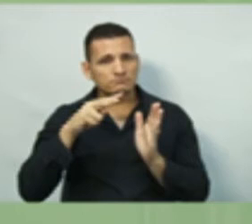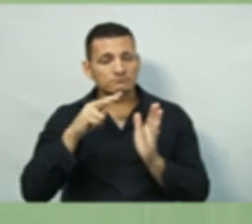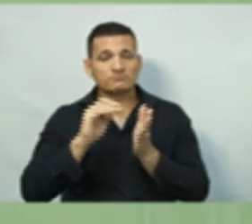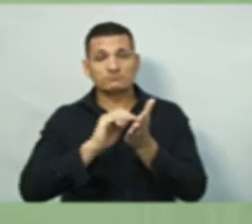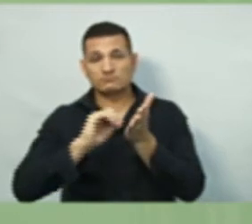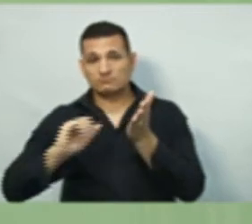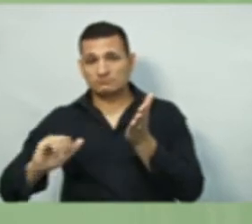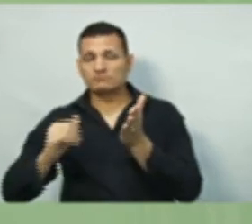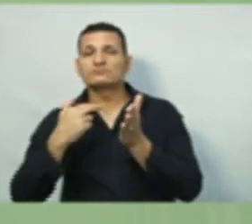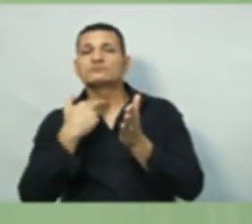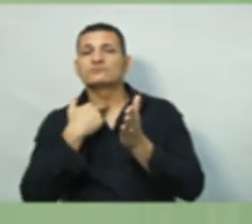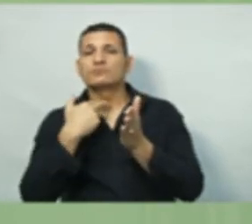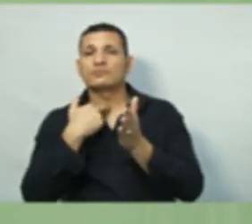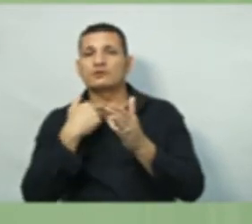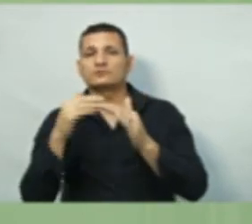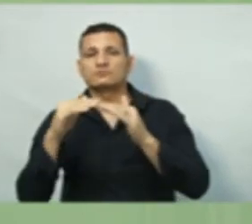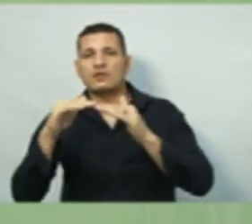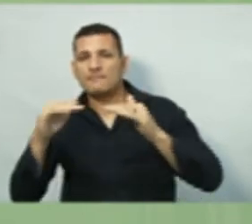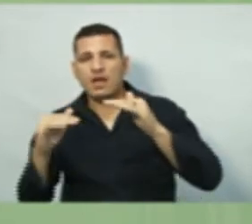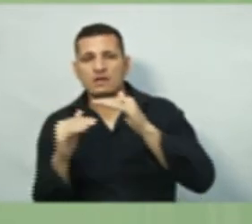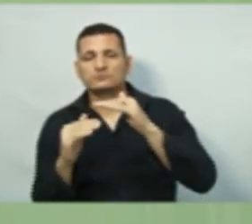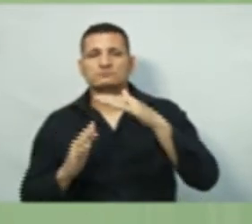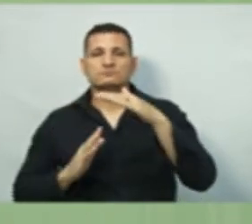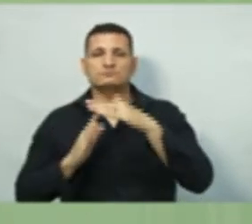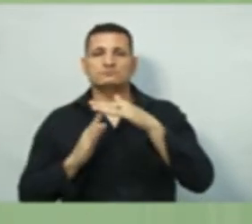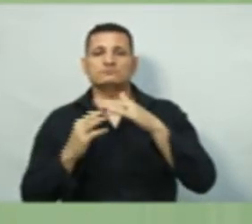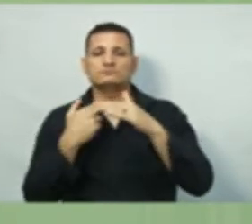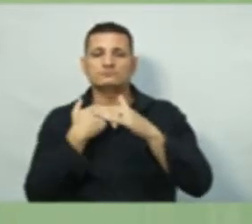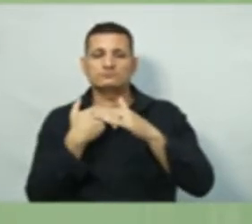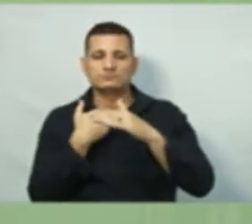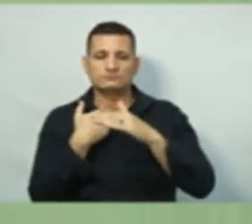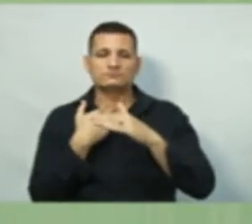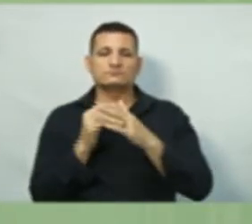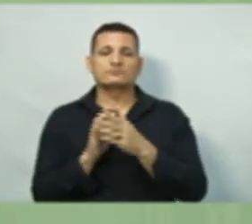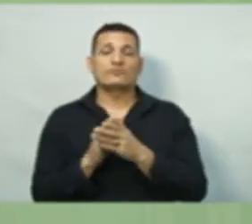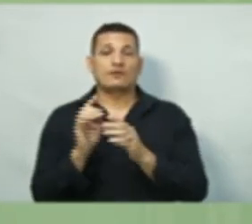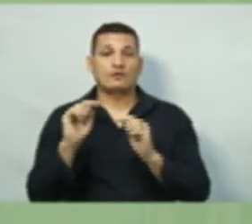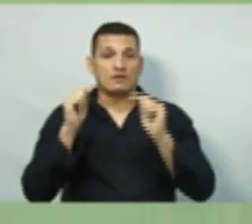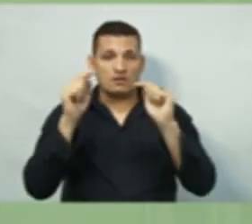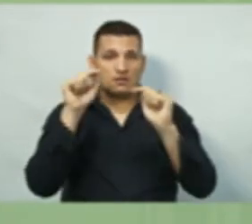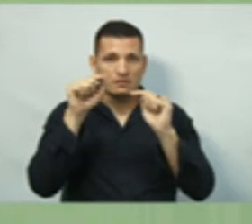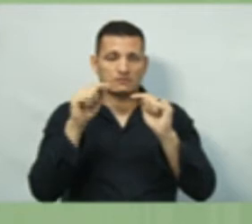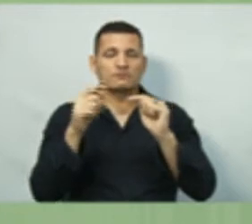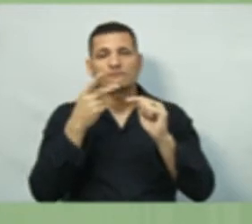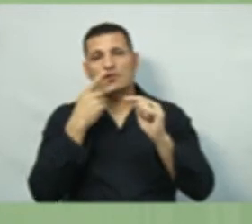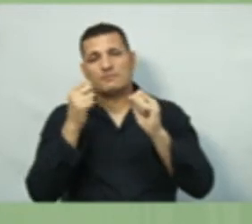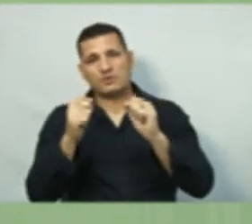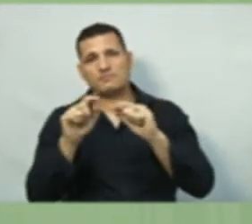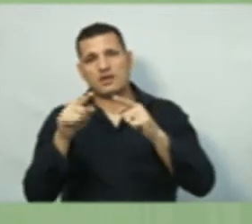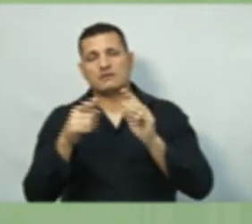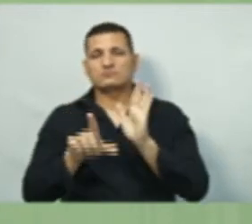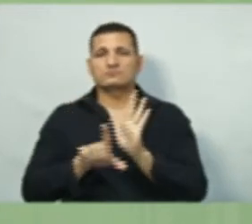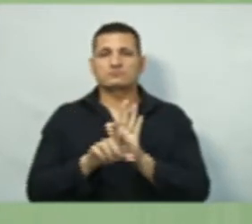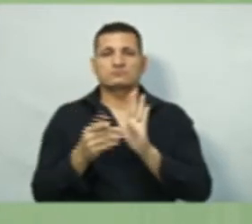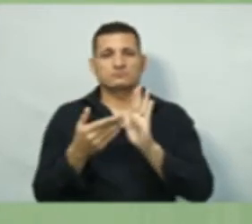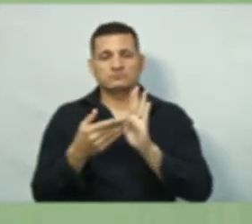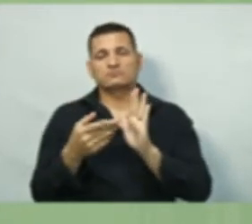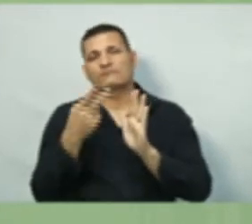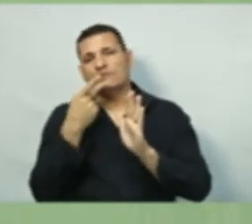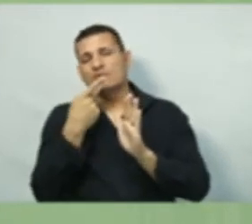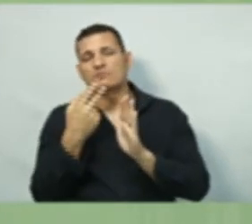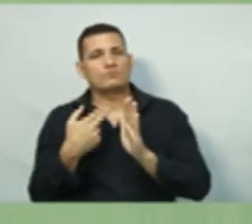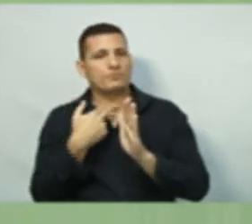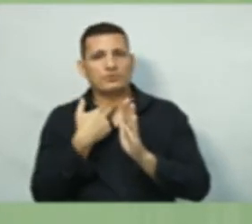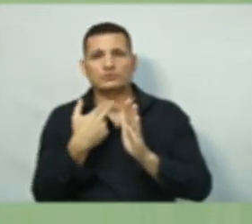ser inferiores ao piso. Aqui afirma que pode, mas a legislação diz que não pode